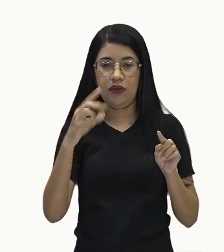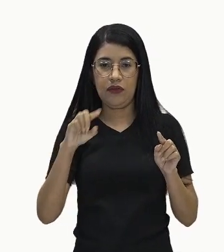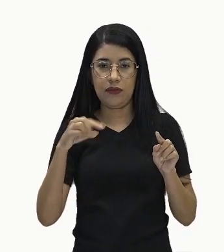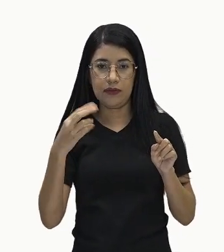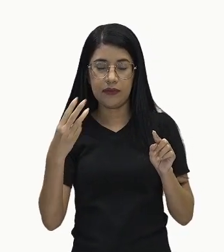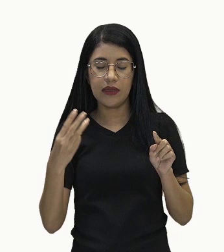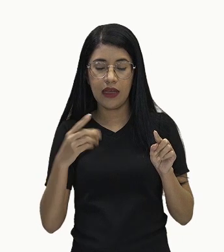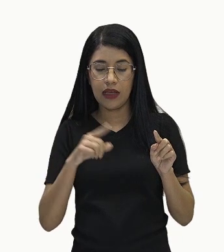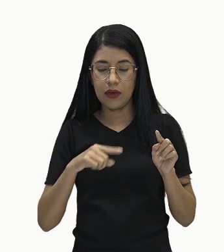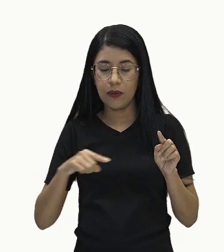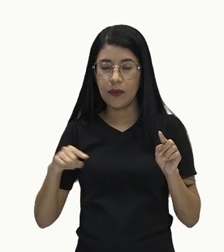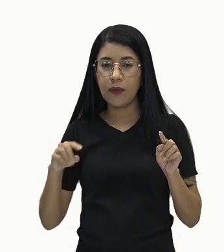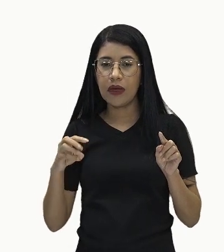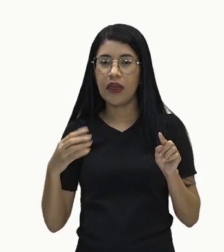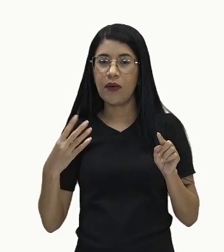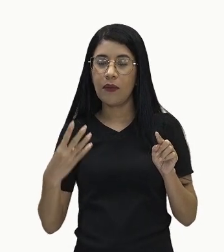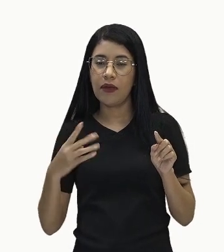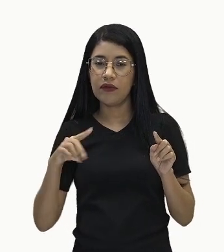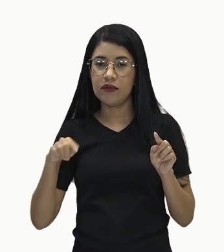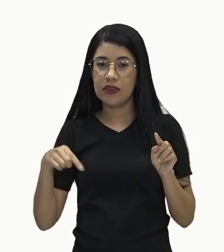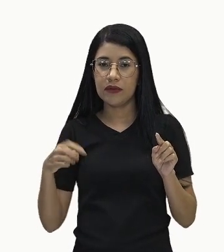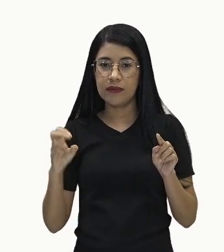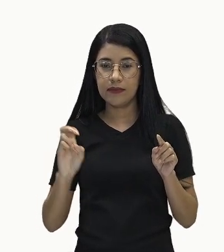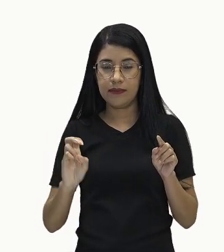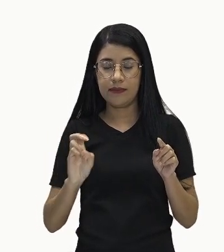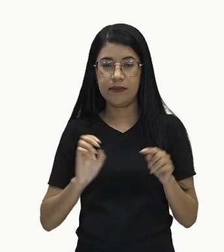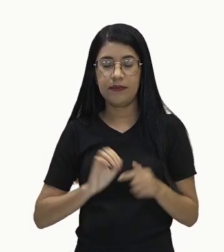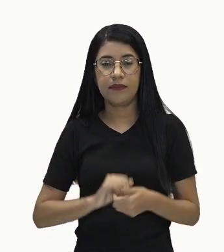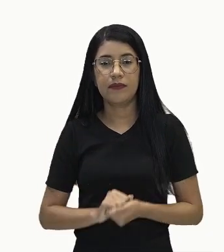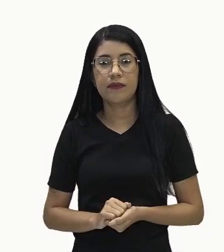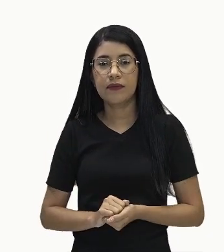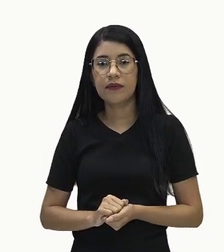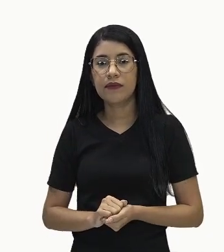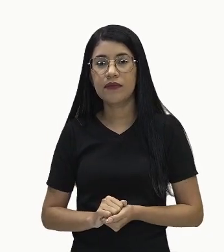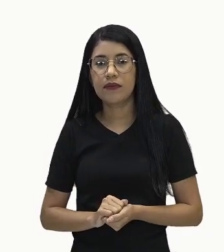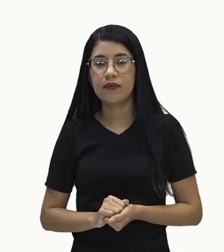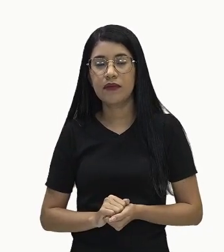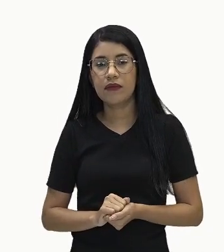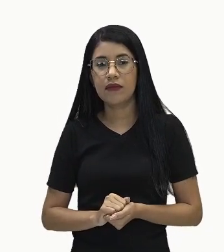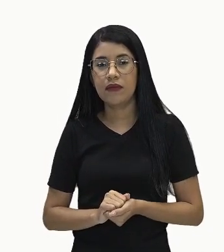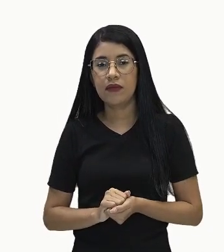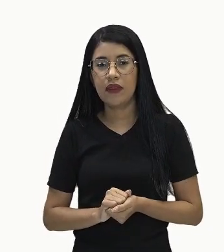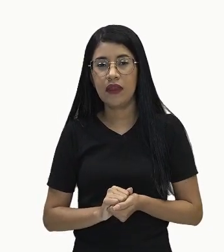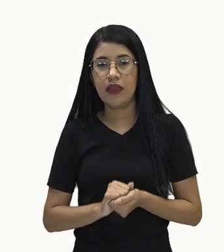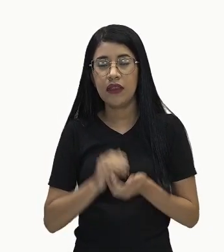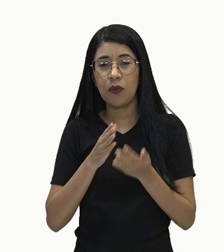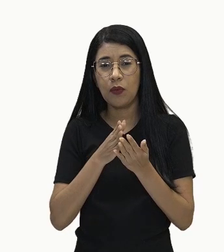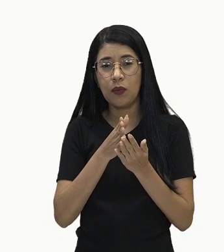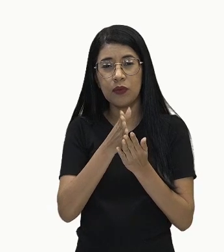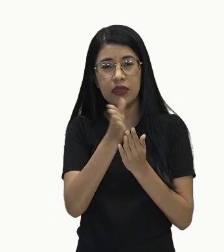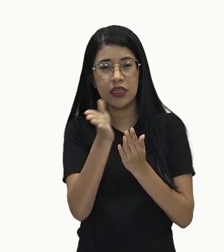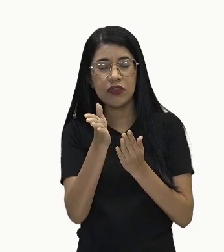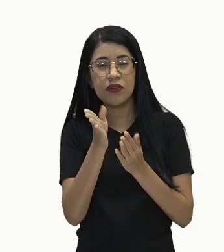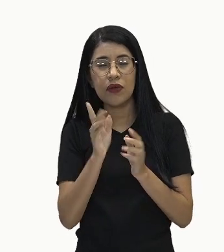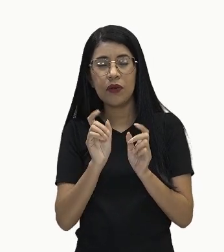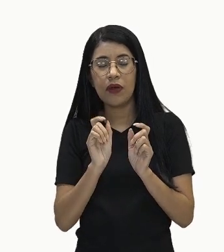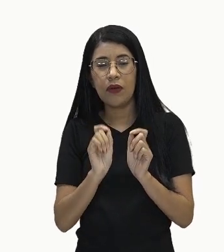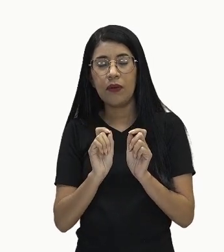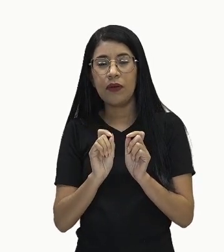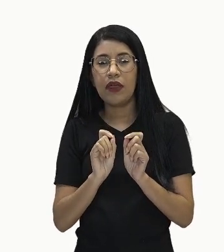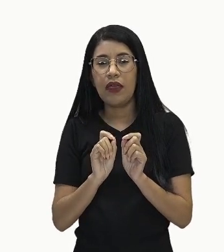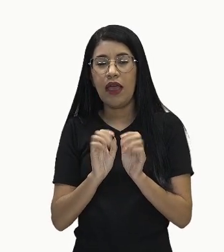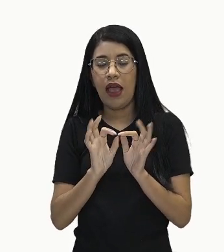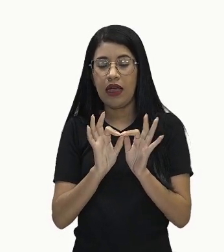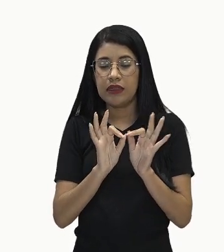dado 3. Aí eu tenho um outro dado aqui que tenha dado